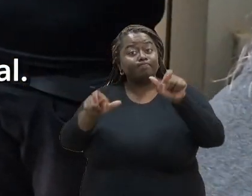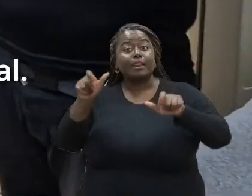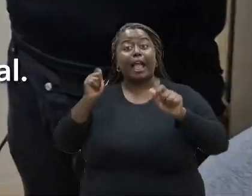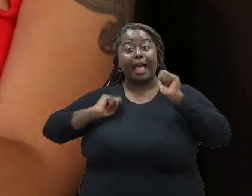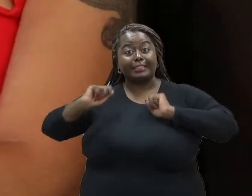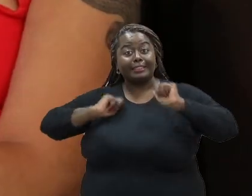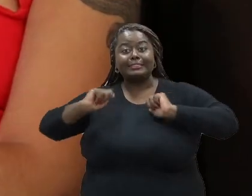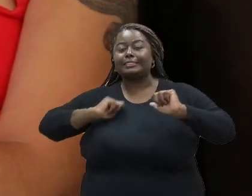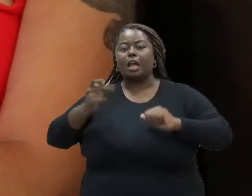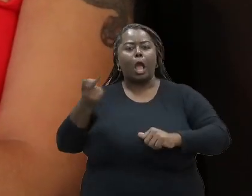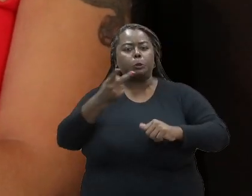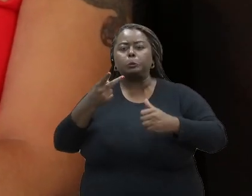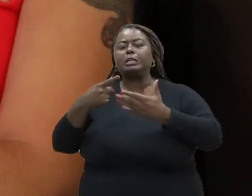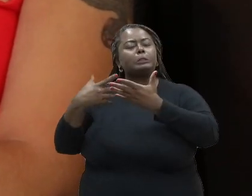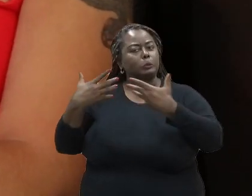entrosamento muito legal.